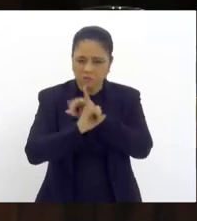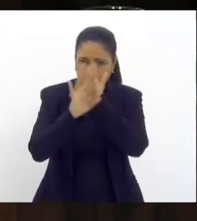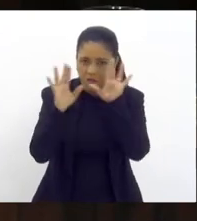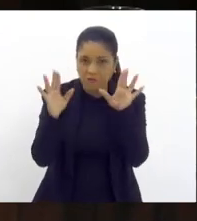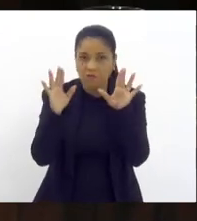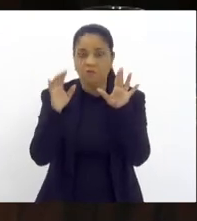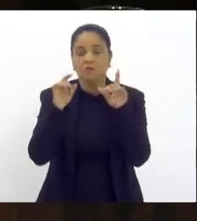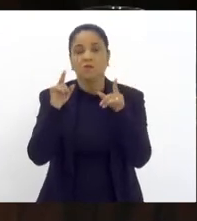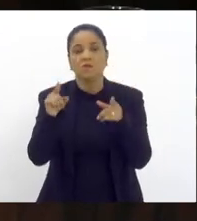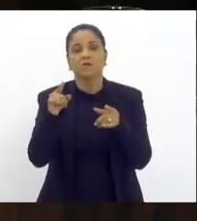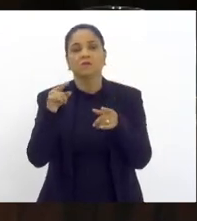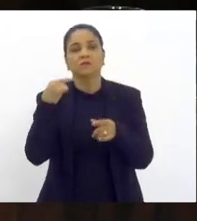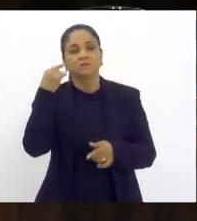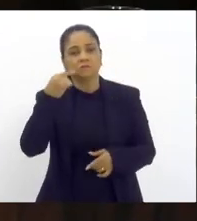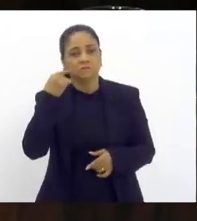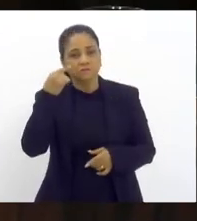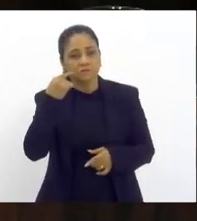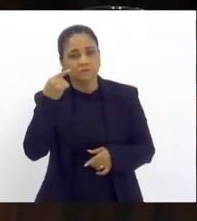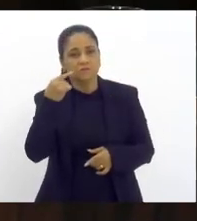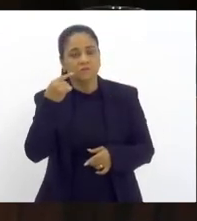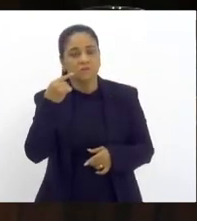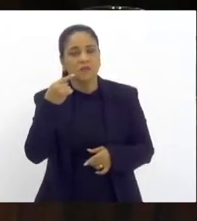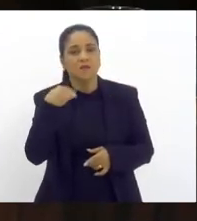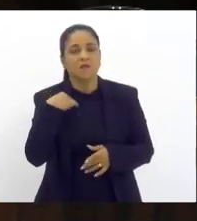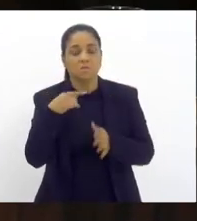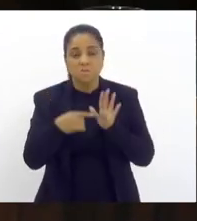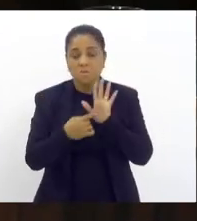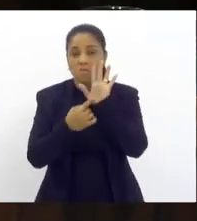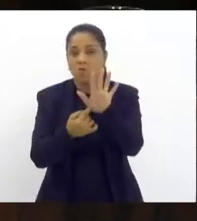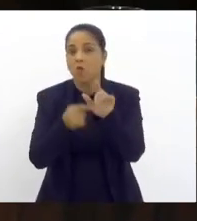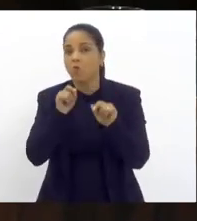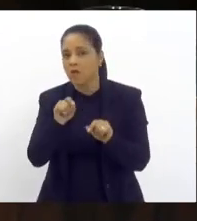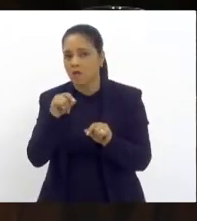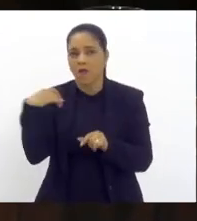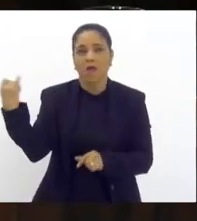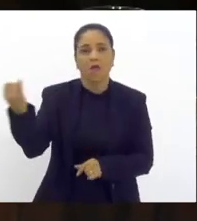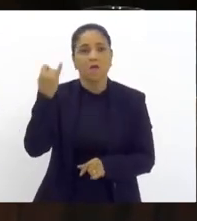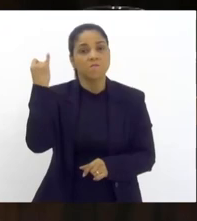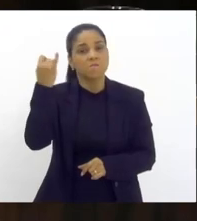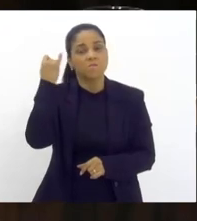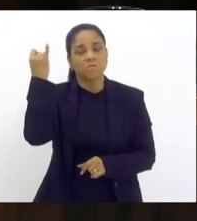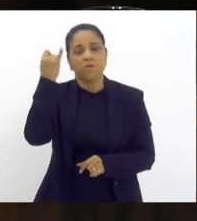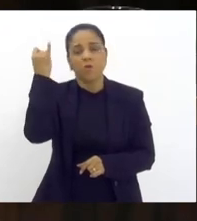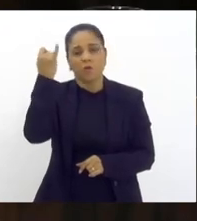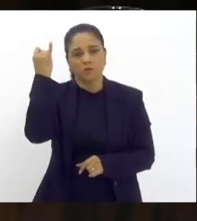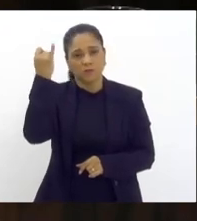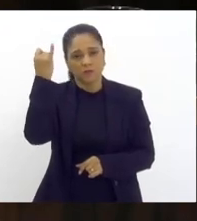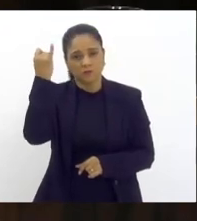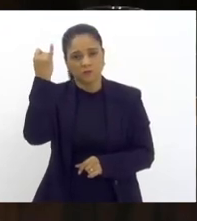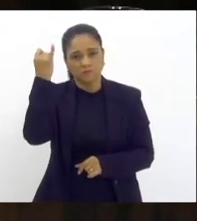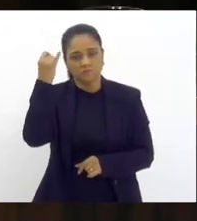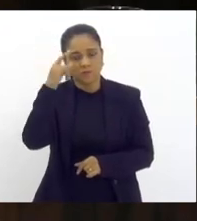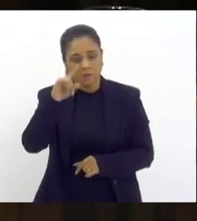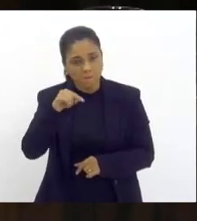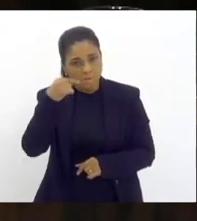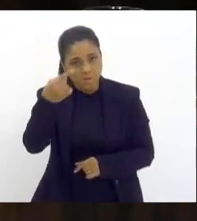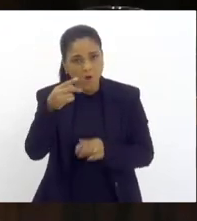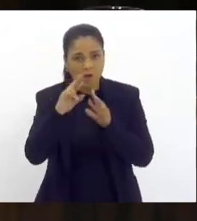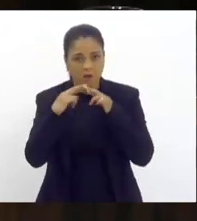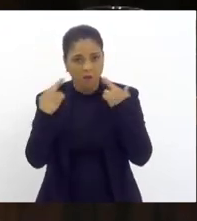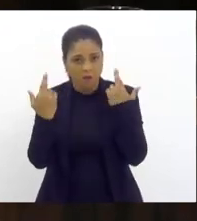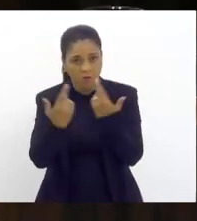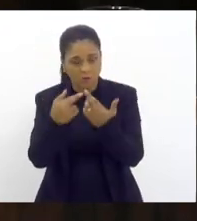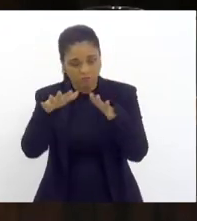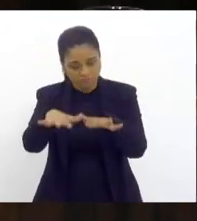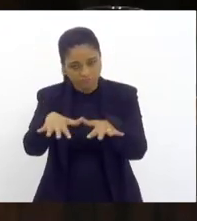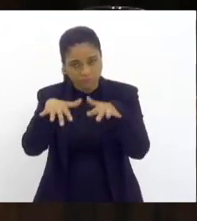Mink nós deveríamos levar a cabo, colocar como prioridade para apreciação da próxima reunião ordinária da